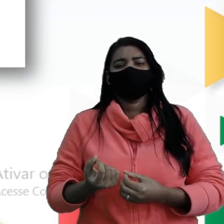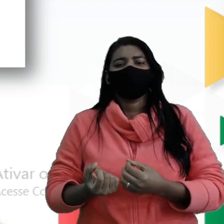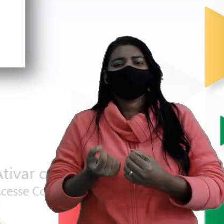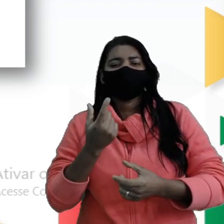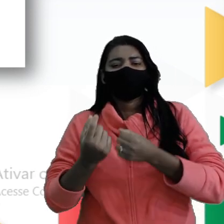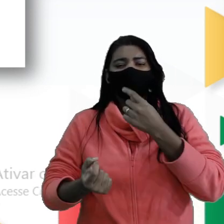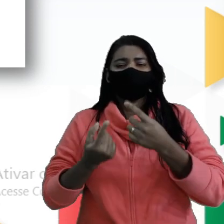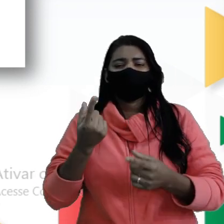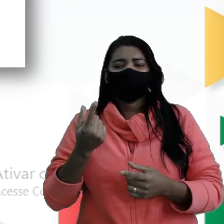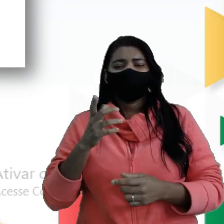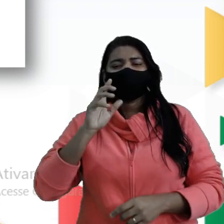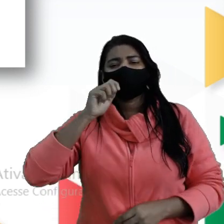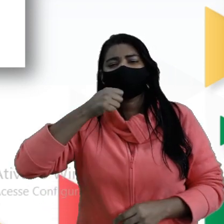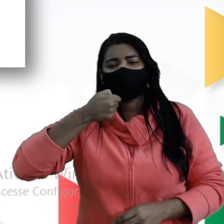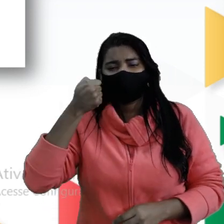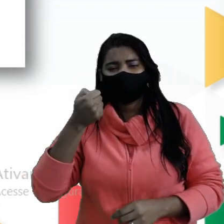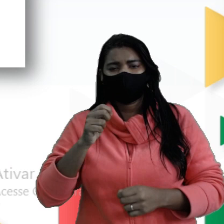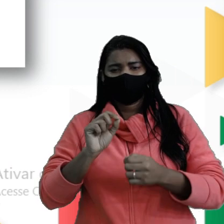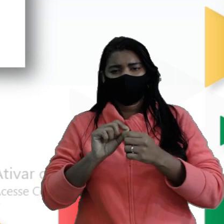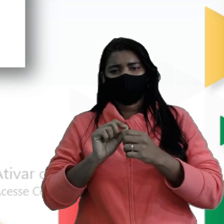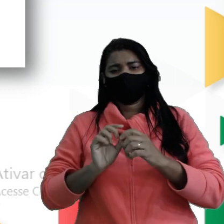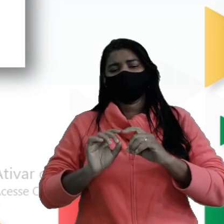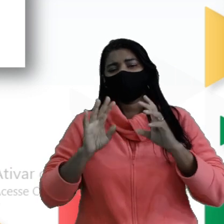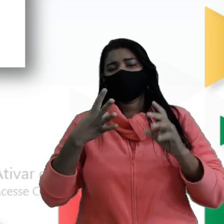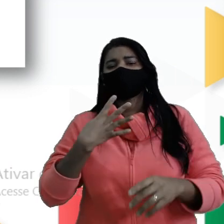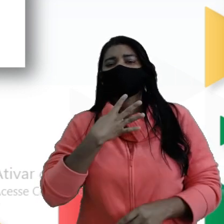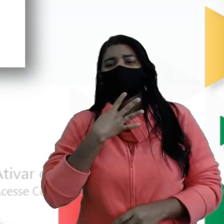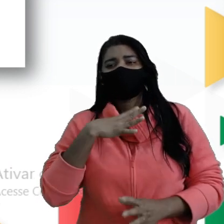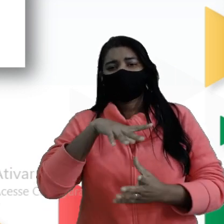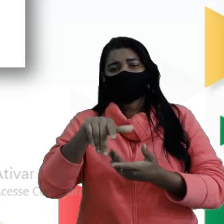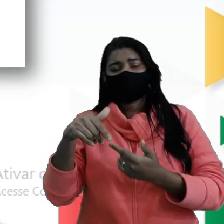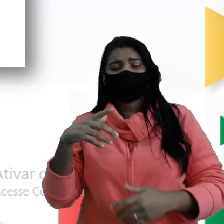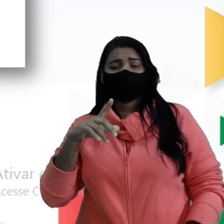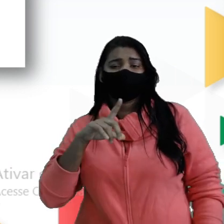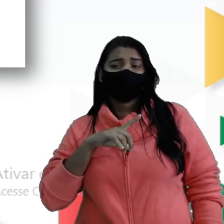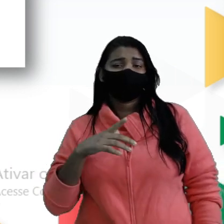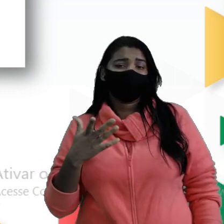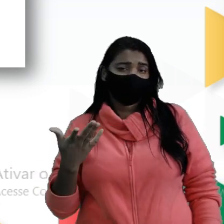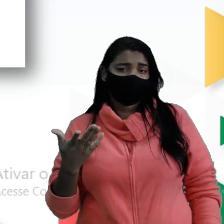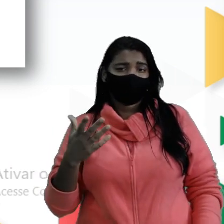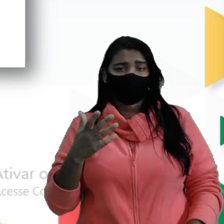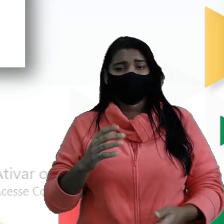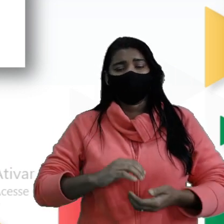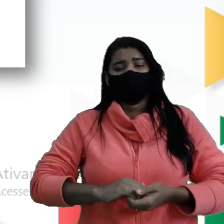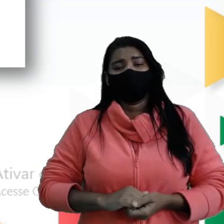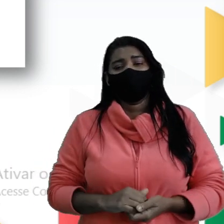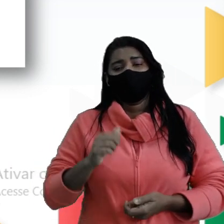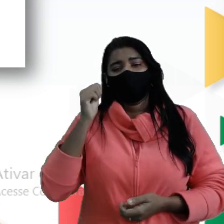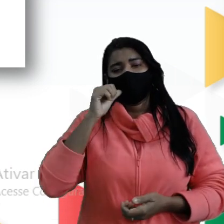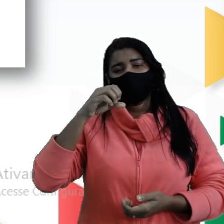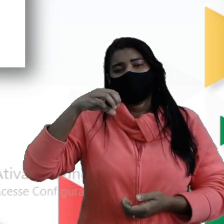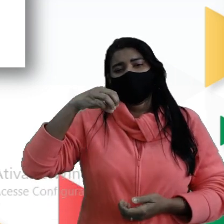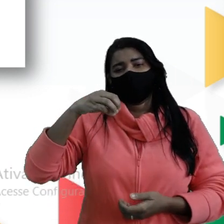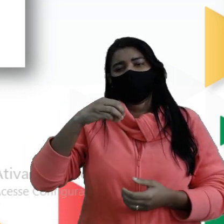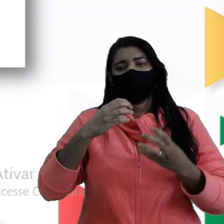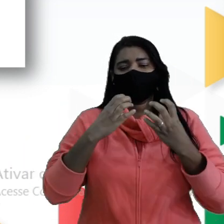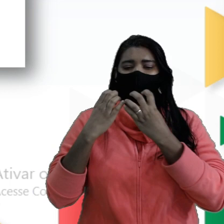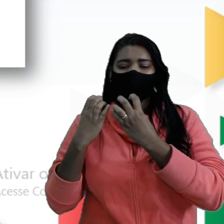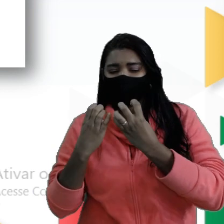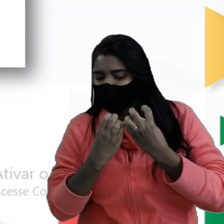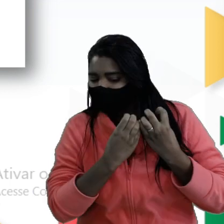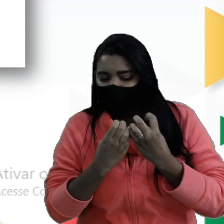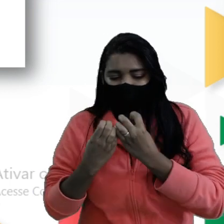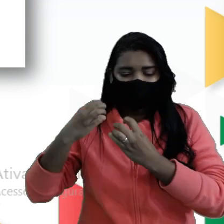padeiro. Então, veja só, aqui nós temos, pelo conhecimento de mundo que nós temos, é Magali, certo? E Magali, ela é o quê? Ela